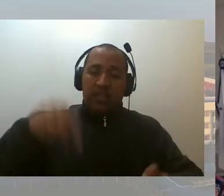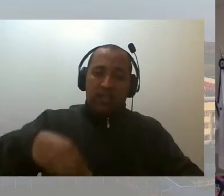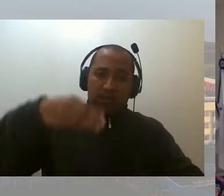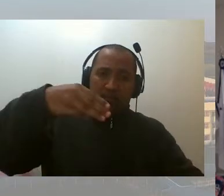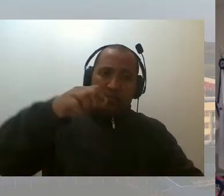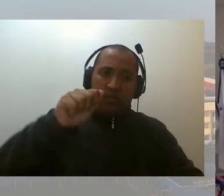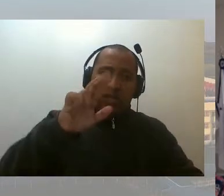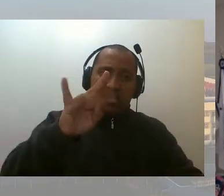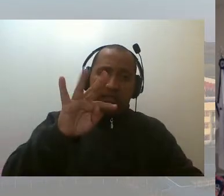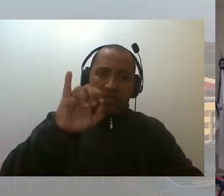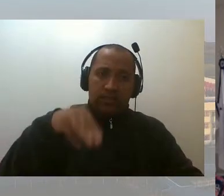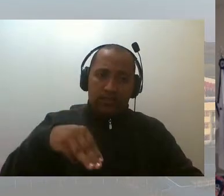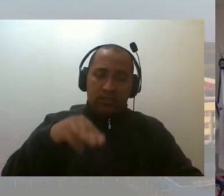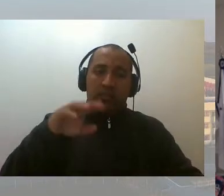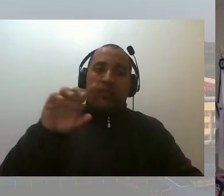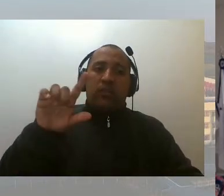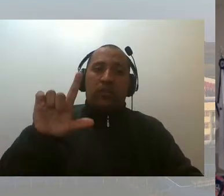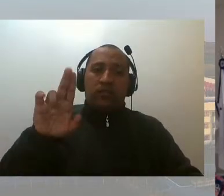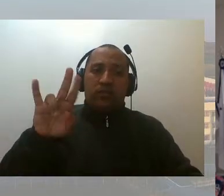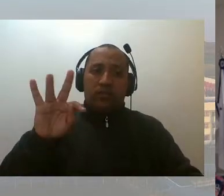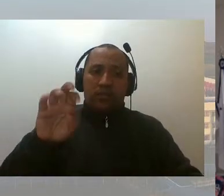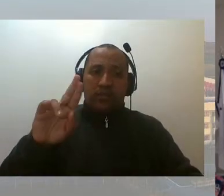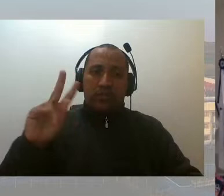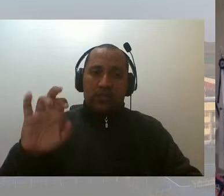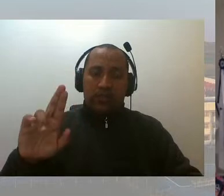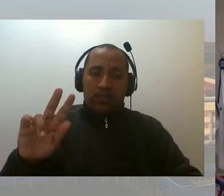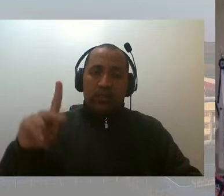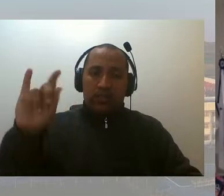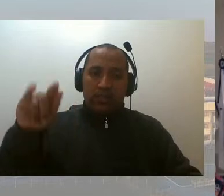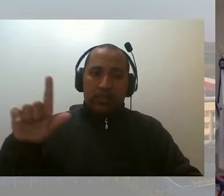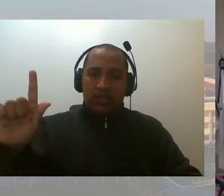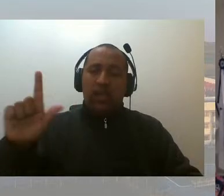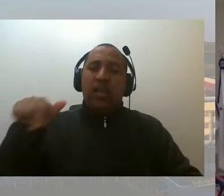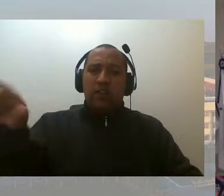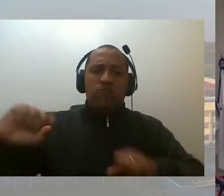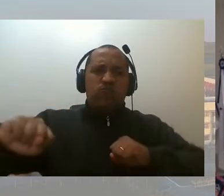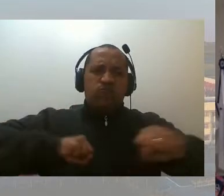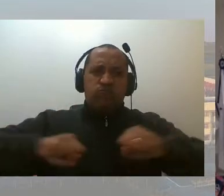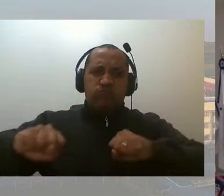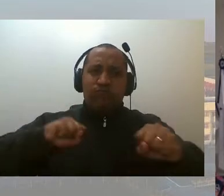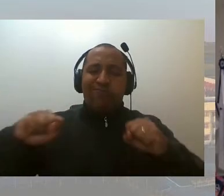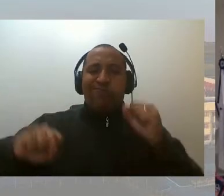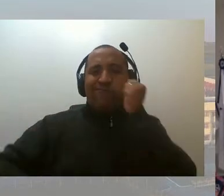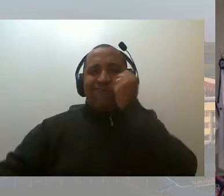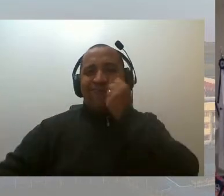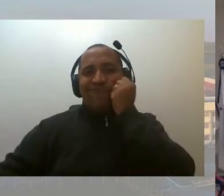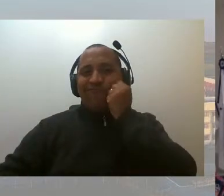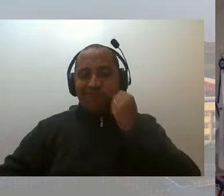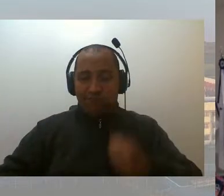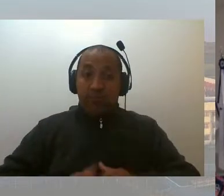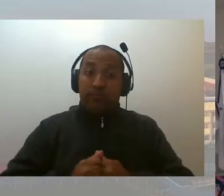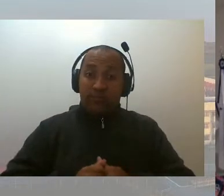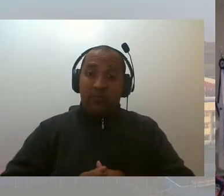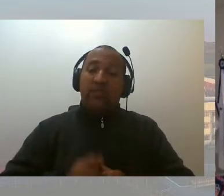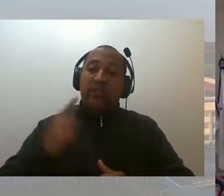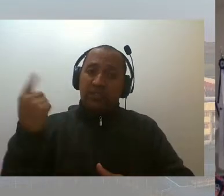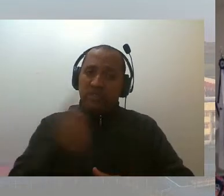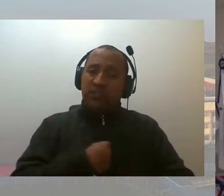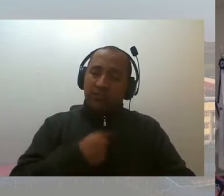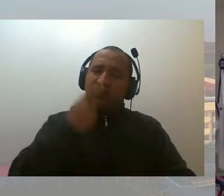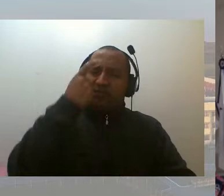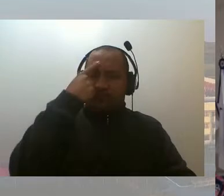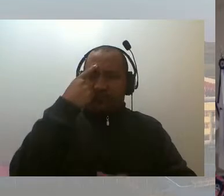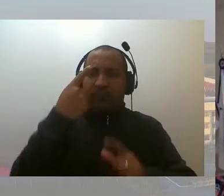King, um ativista da causa negra, e que deixa bastante exposto